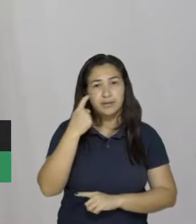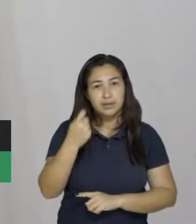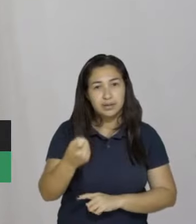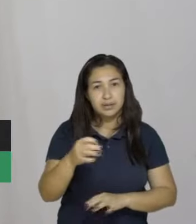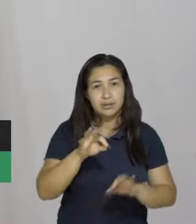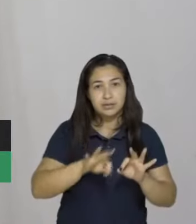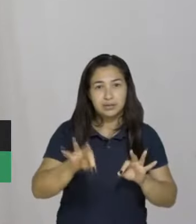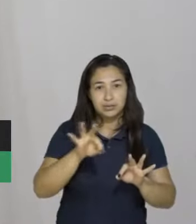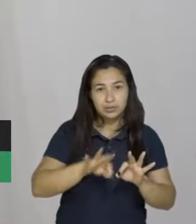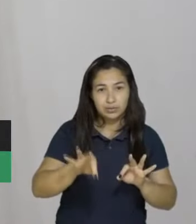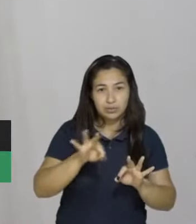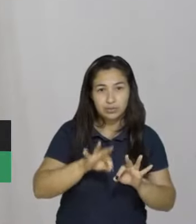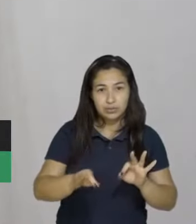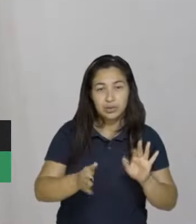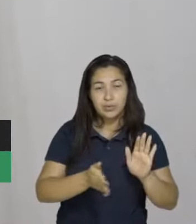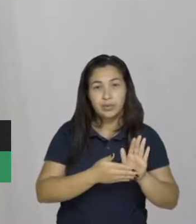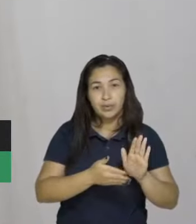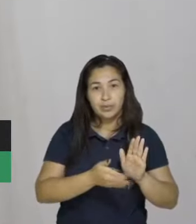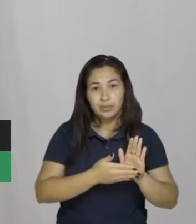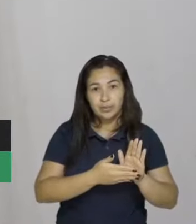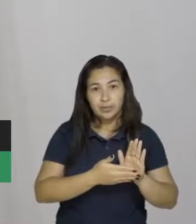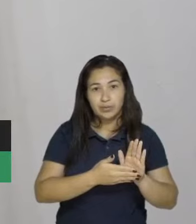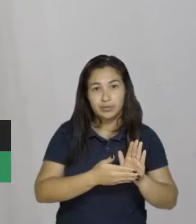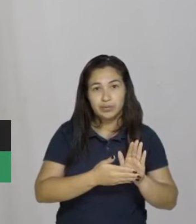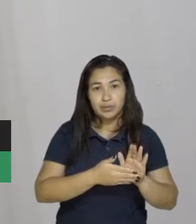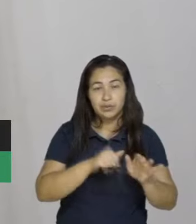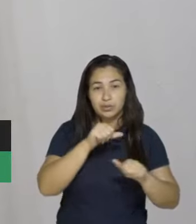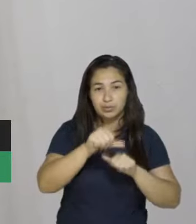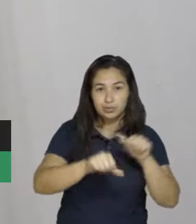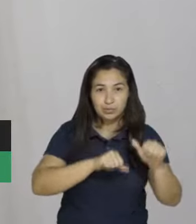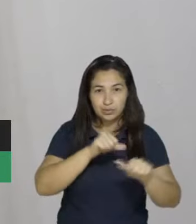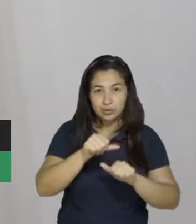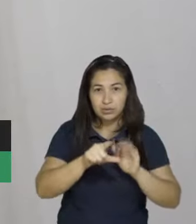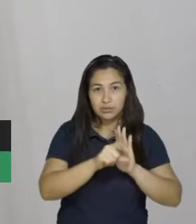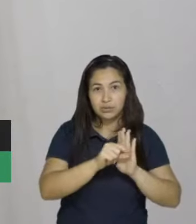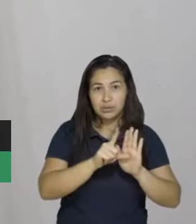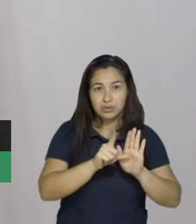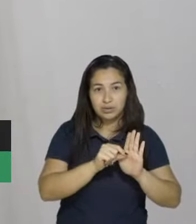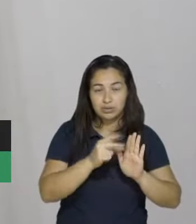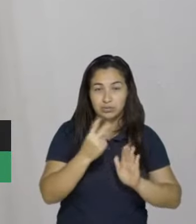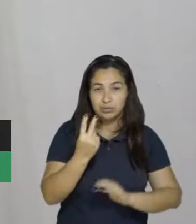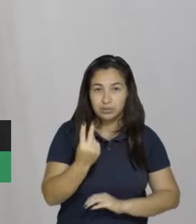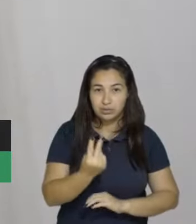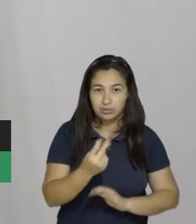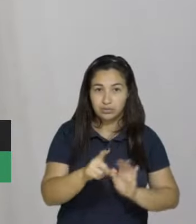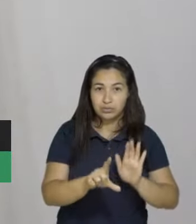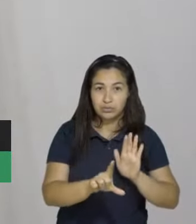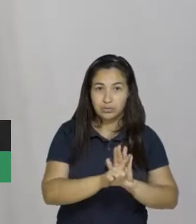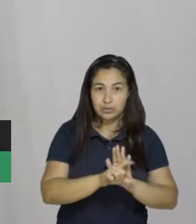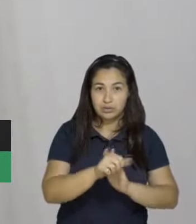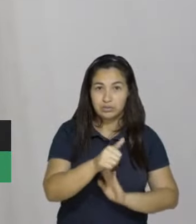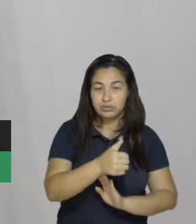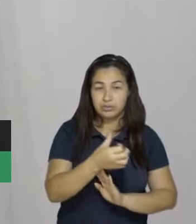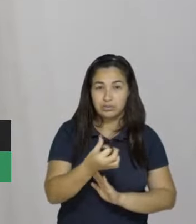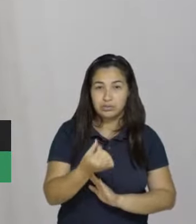institucional a proposta de alteração no artigo 2º da Lei